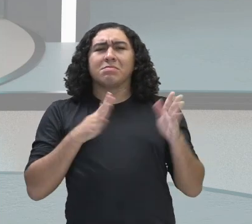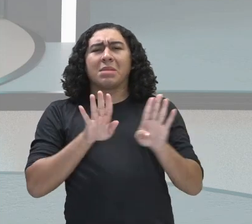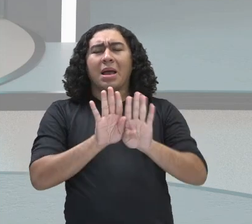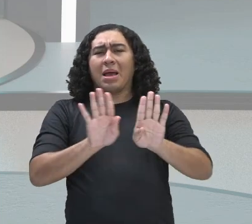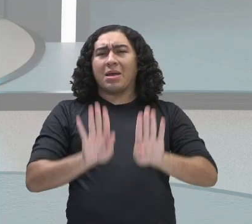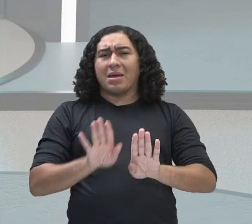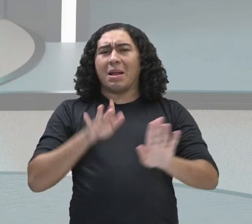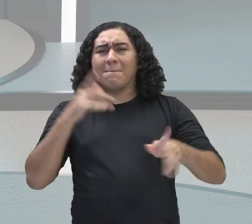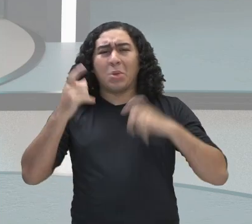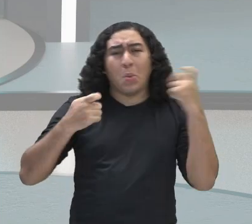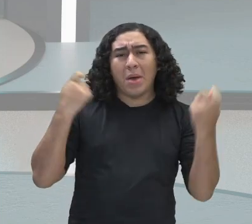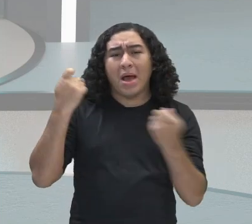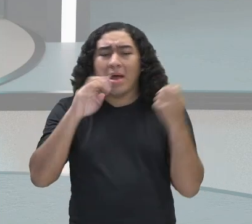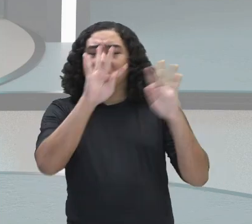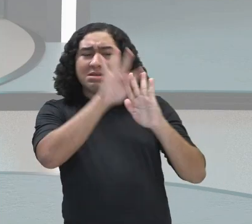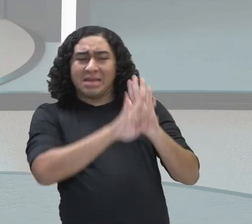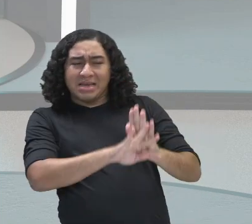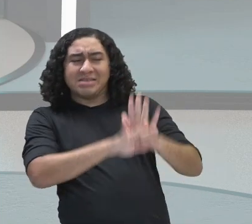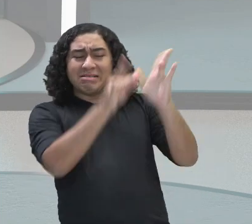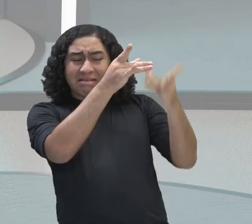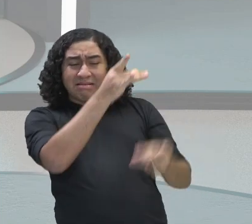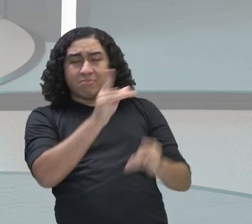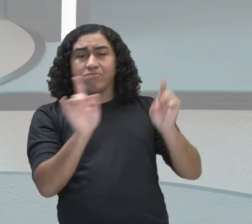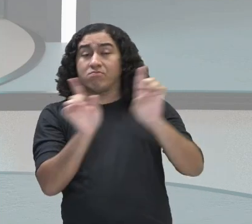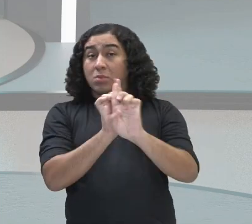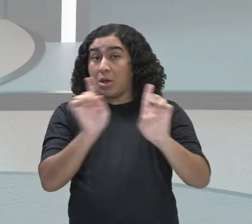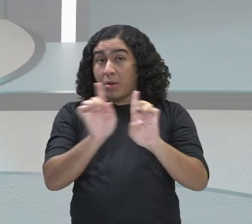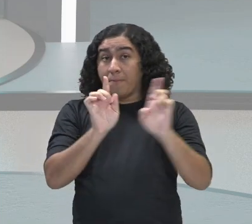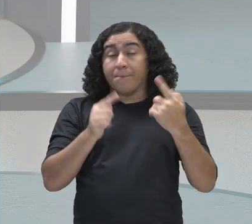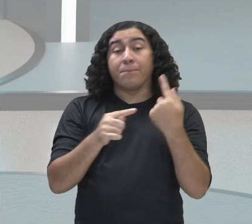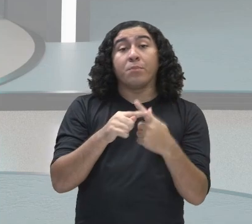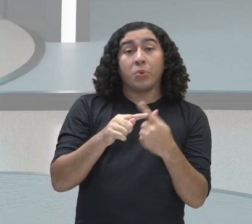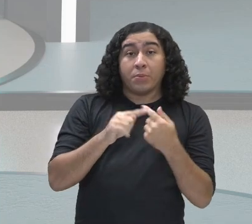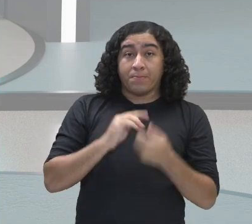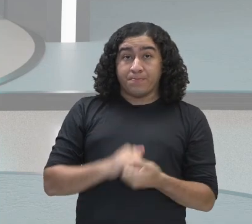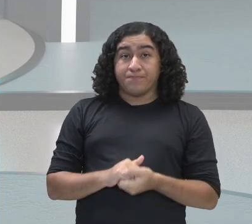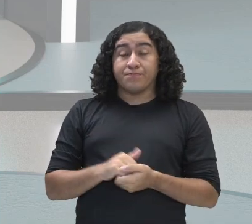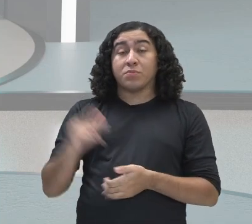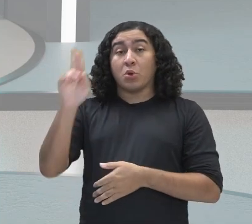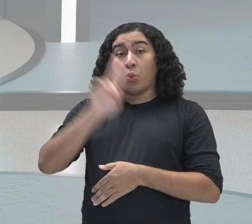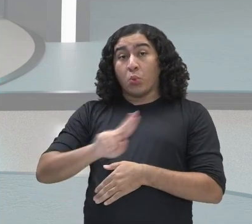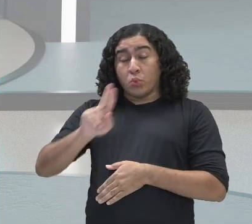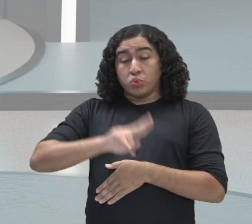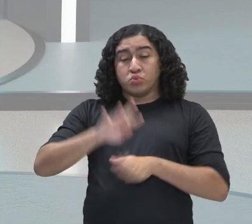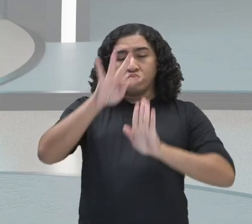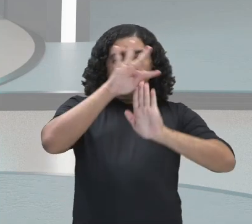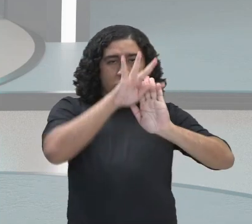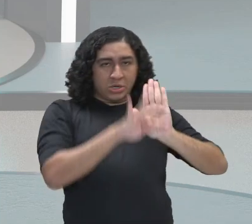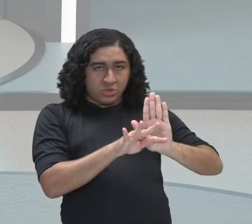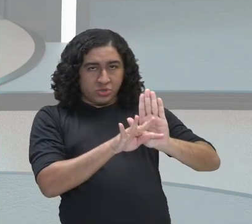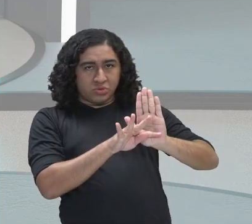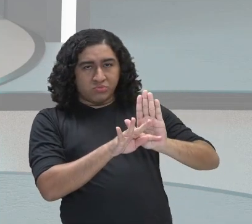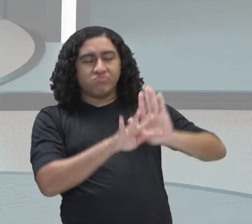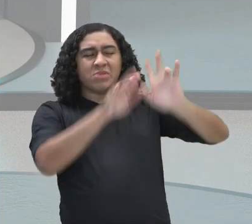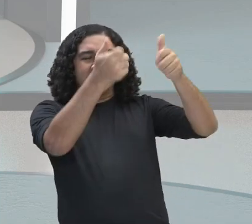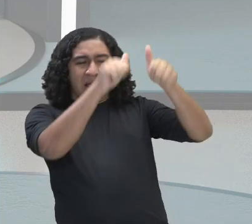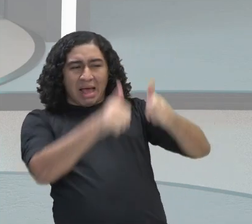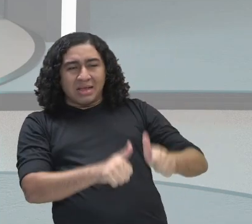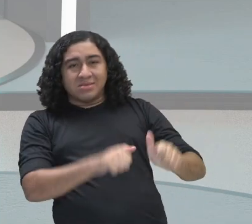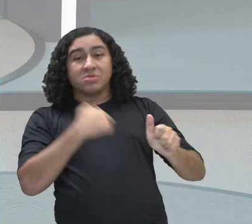quando vocês verem um texto aqui junto comigo. Por quê? Porque para decifrar um texto, nós vamos